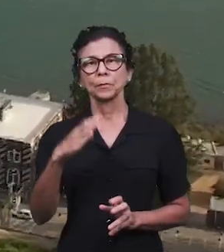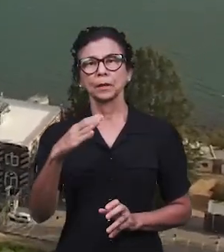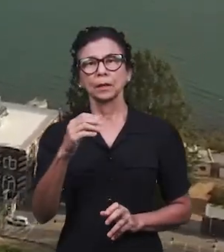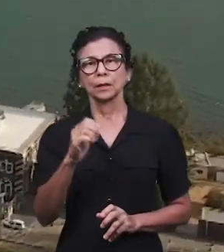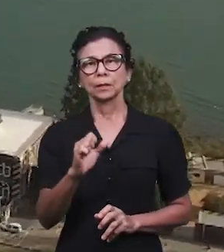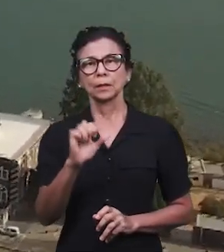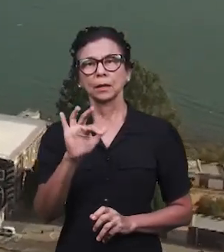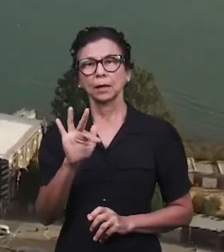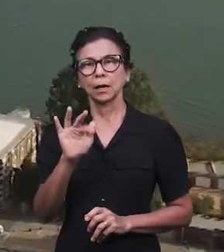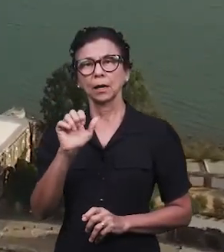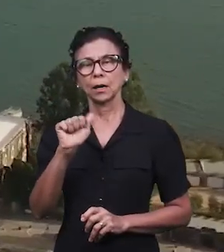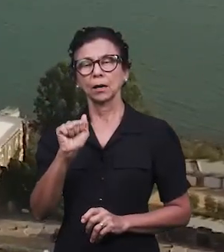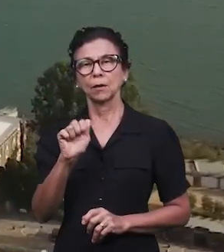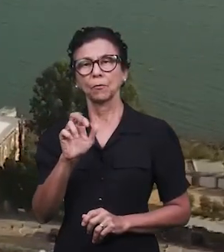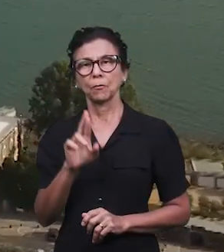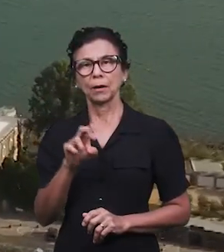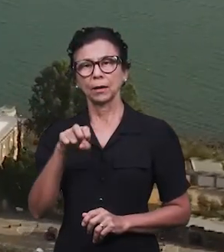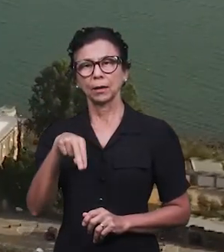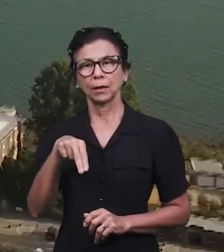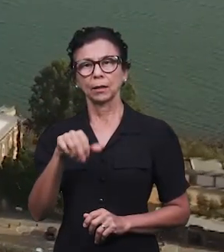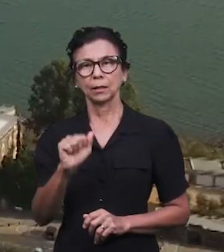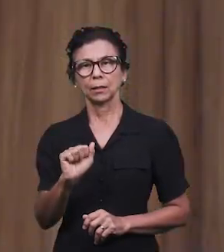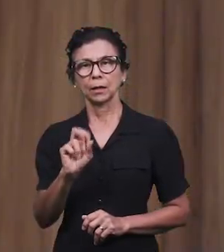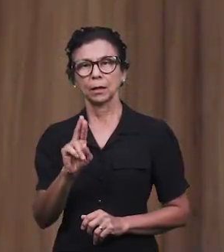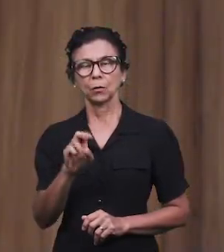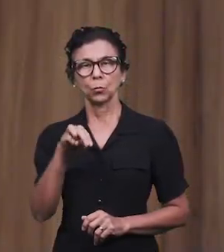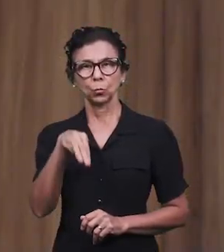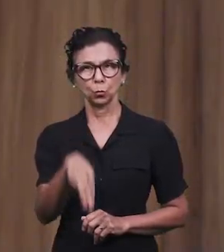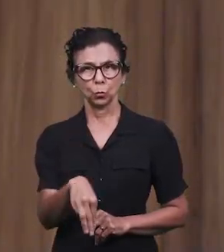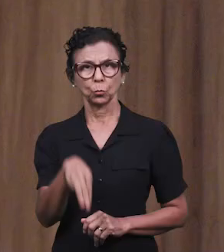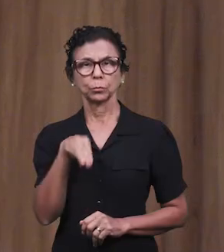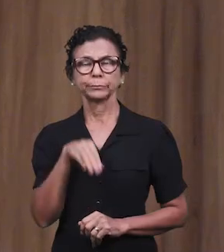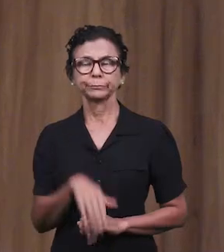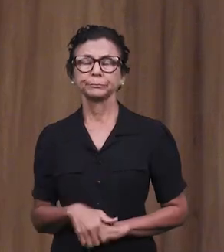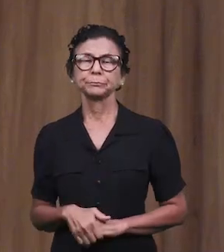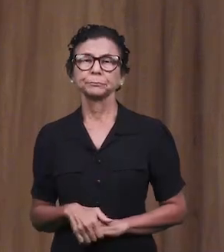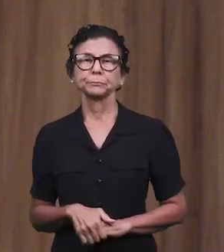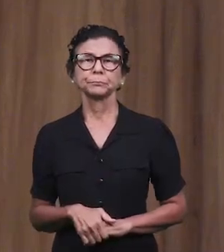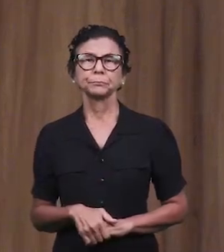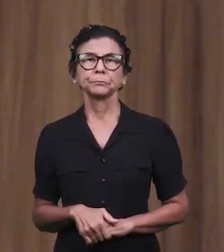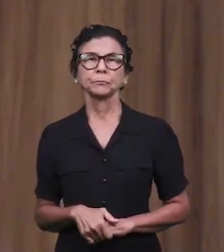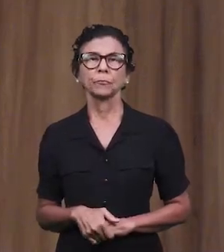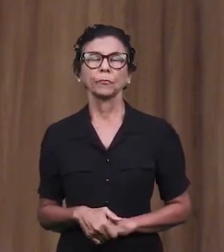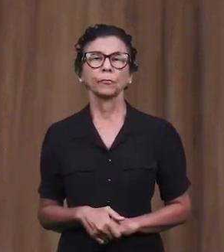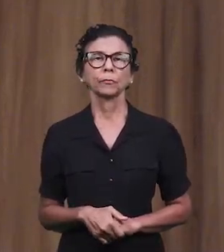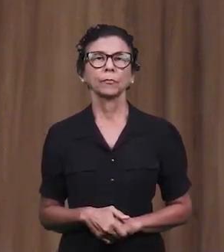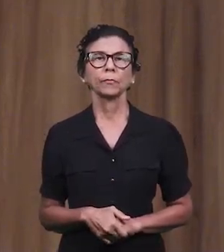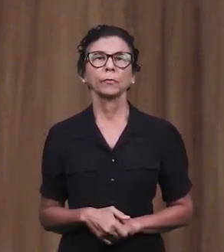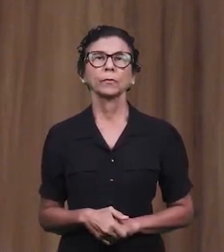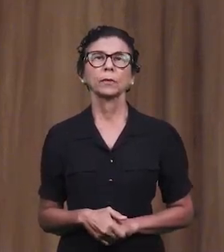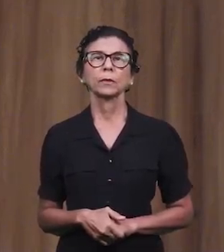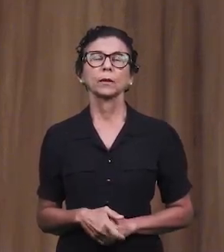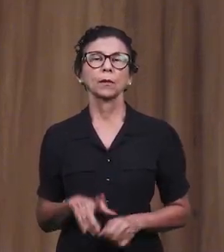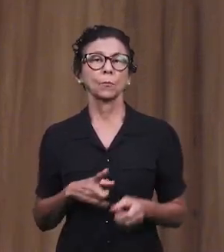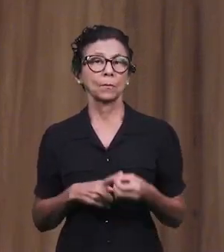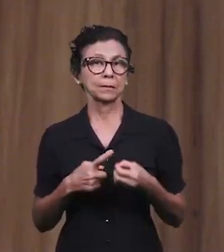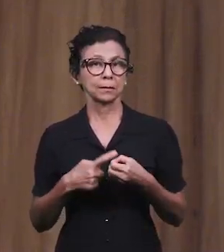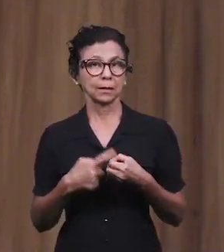uma referência da cidade ali. Nós gostaríamos aqui de dar sequência, mostrando